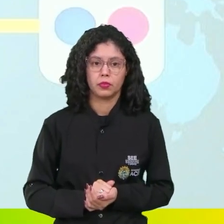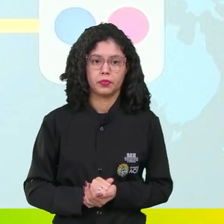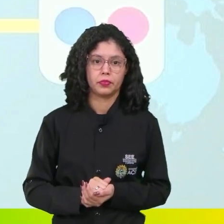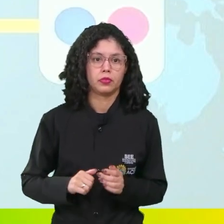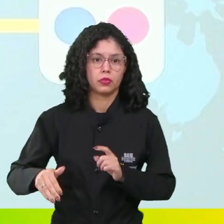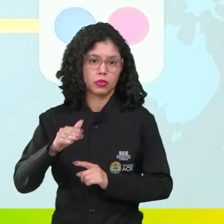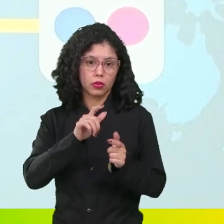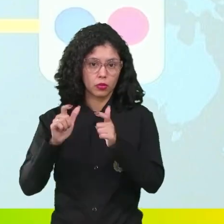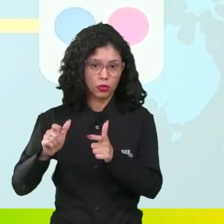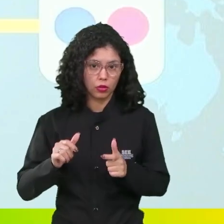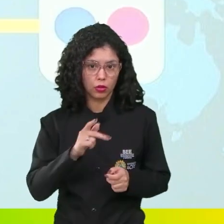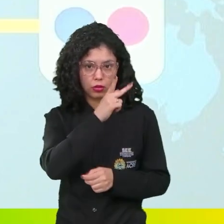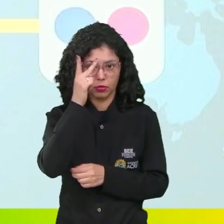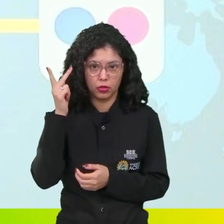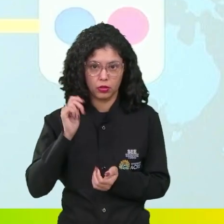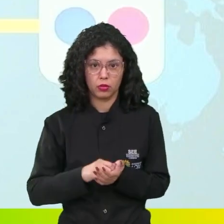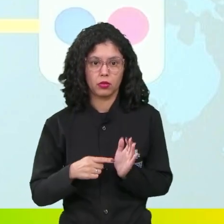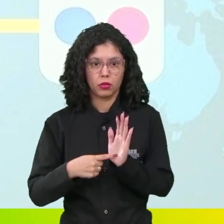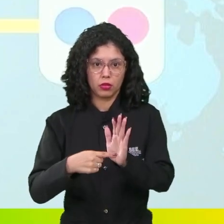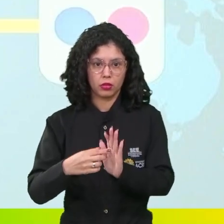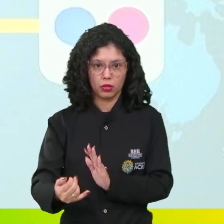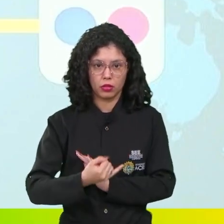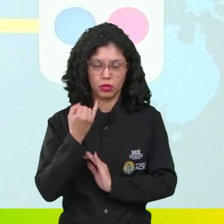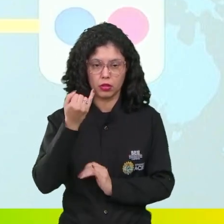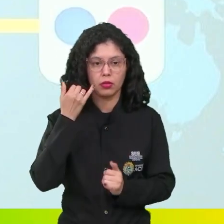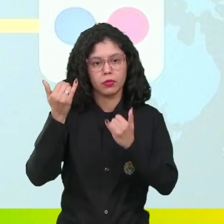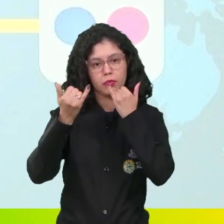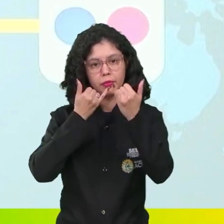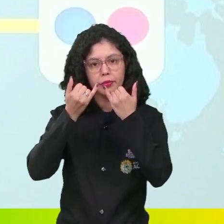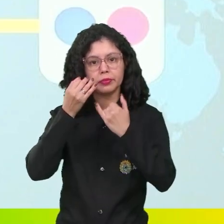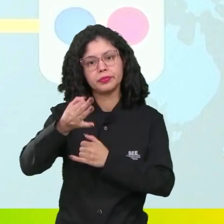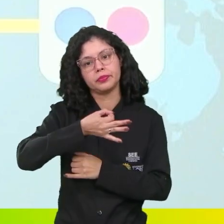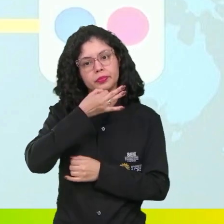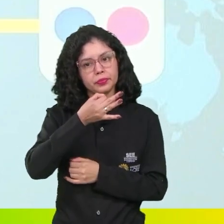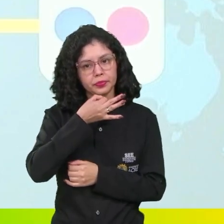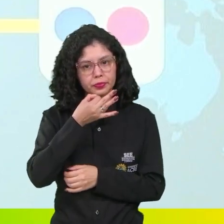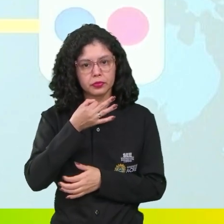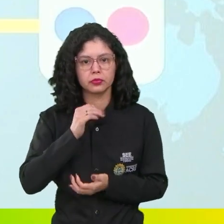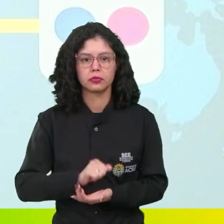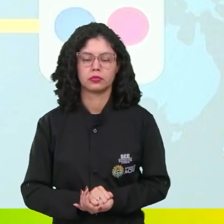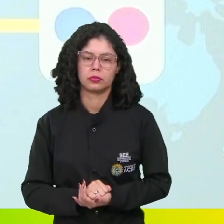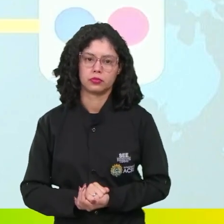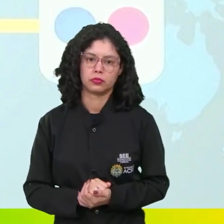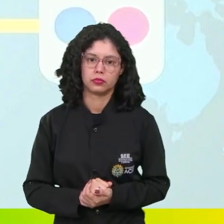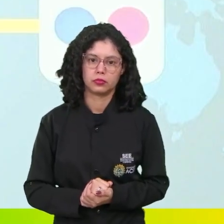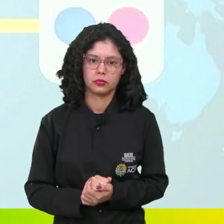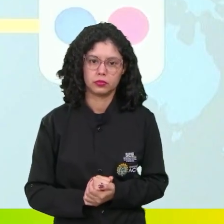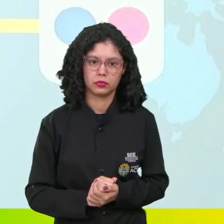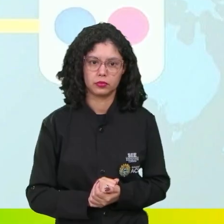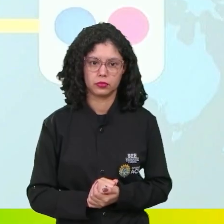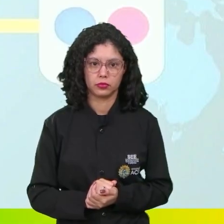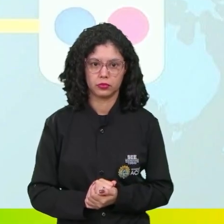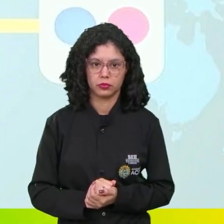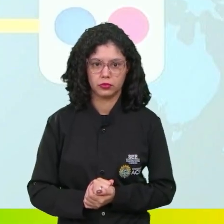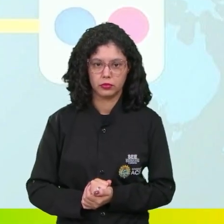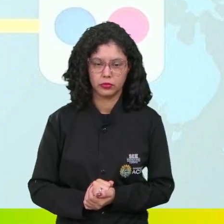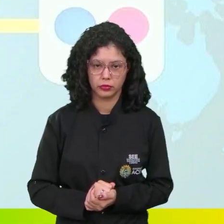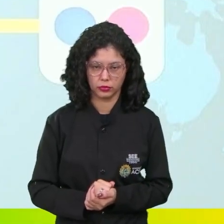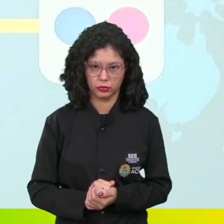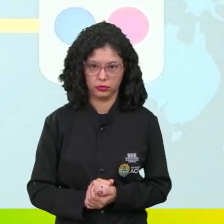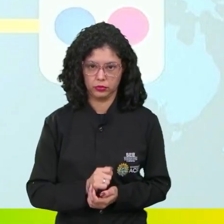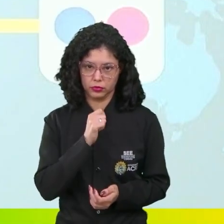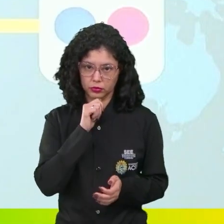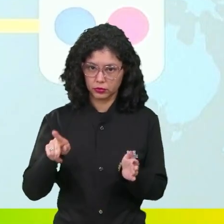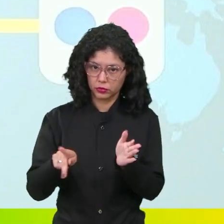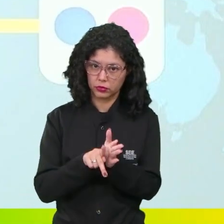Então, ambientes onde as pessoas são expostas, principalmente a informações e opiniões